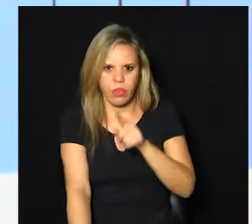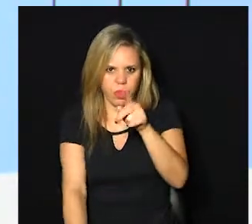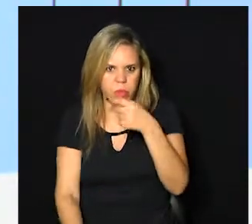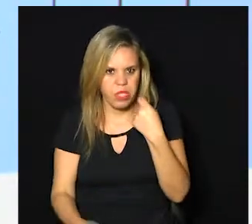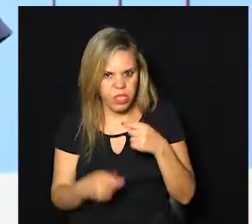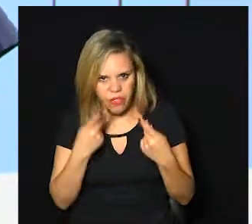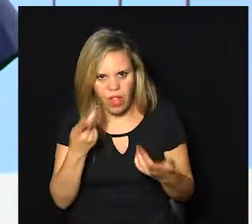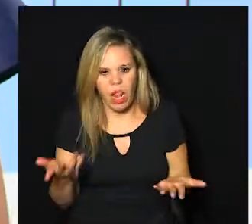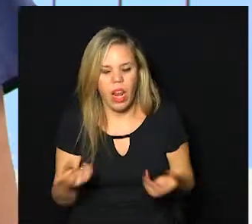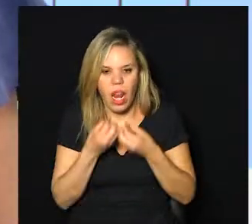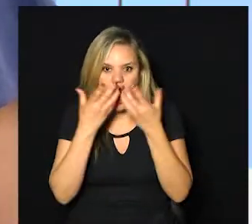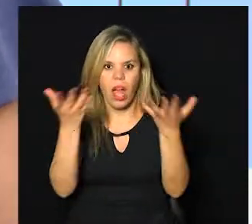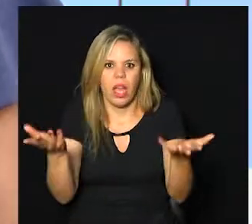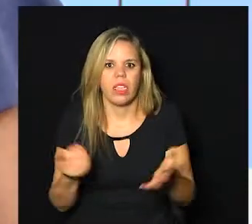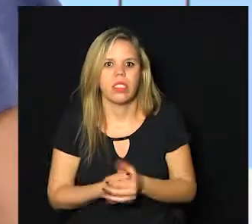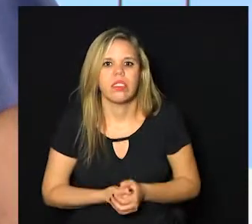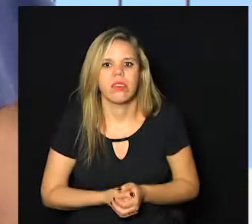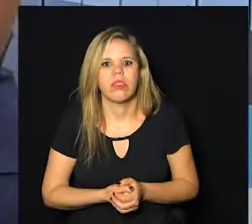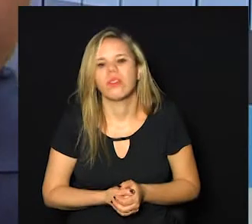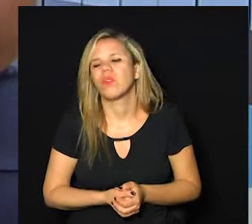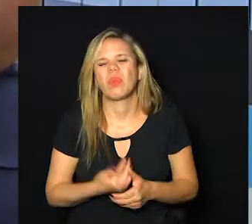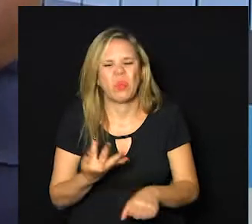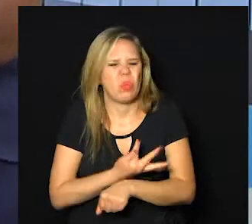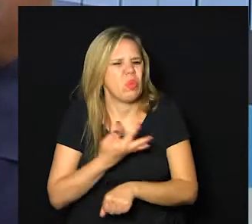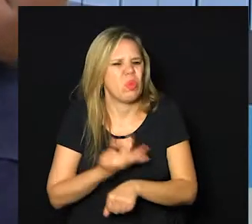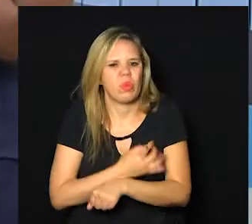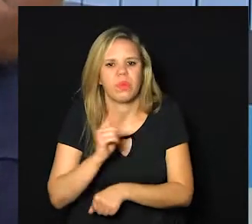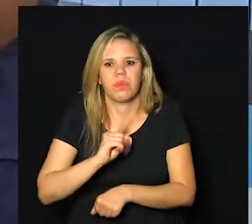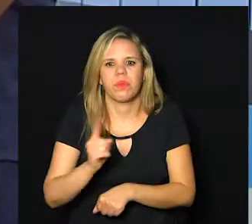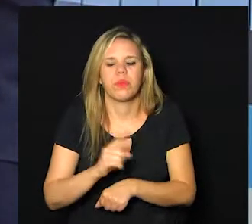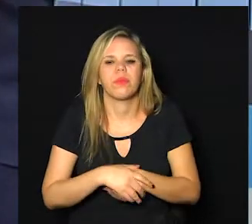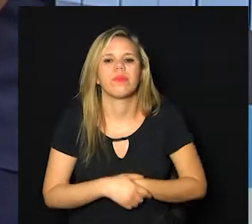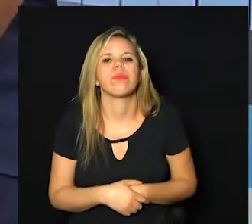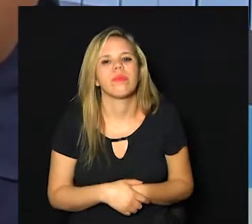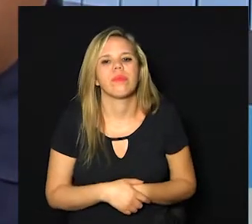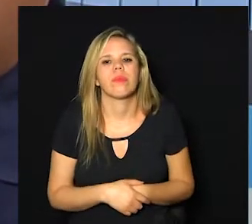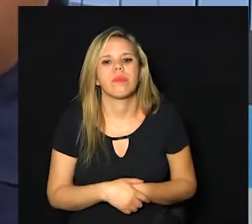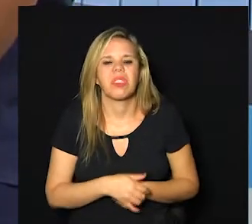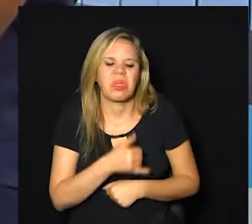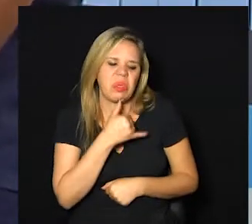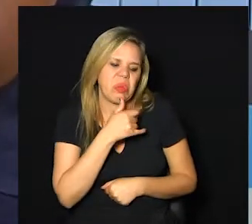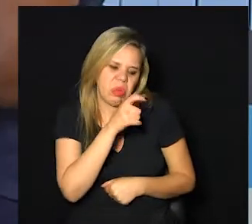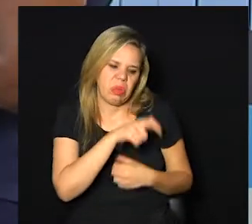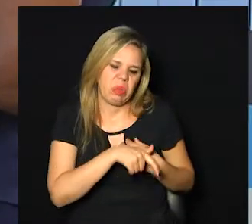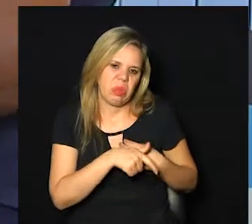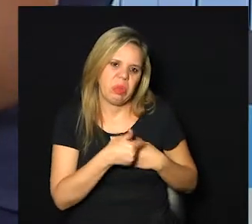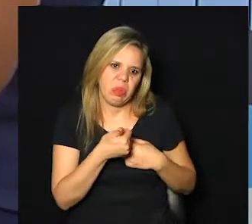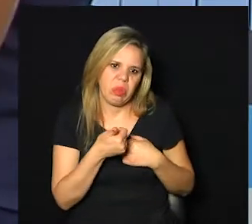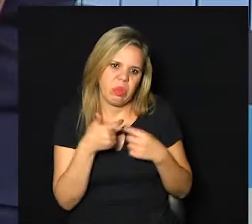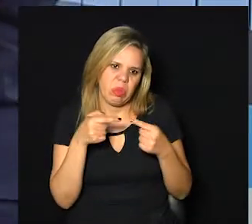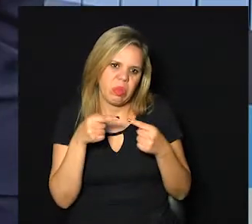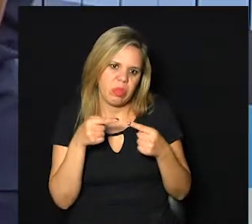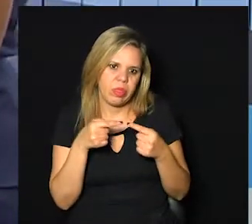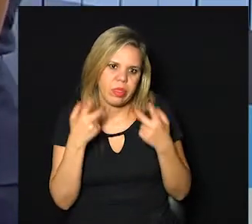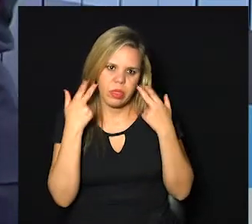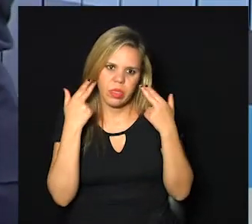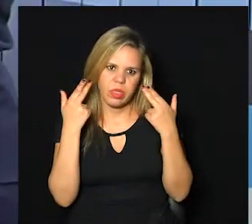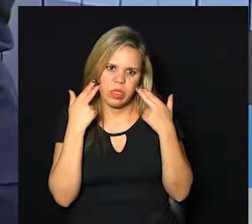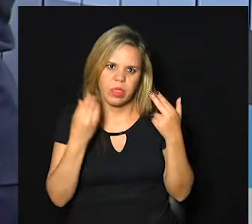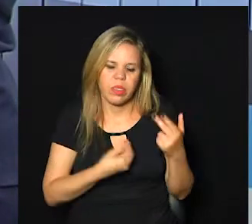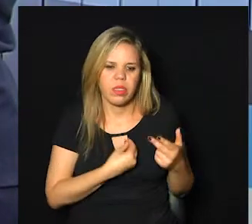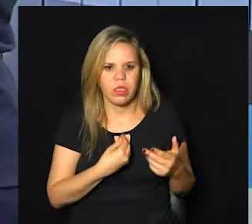fale, coloque para fora, viu? Não fica aí reprimindo, não. Mas, Estela, então ser triste também faz bem, faz parte do cotidiano,